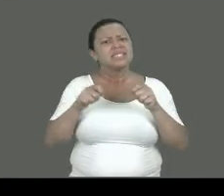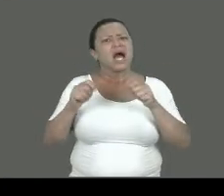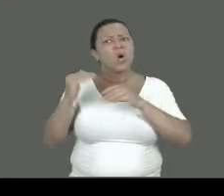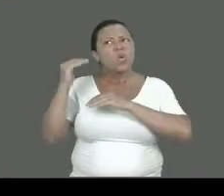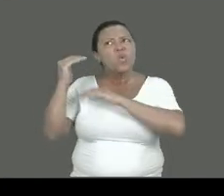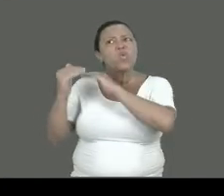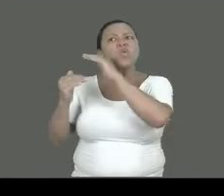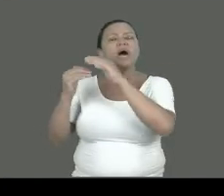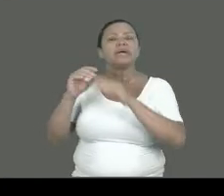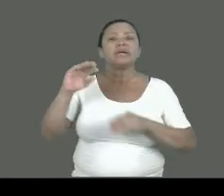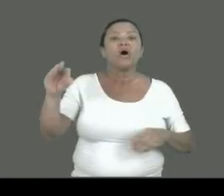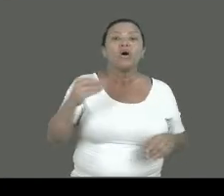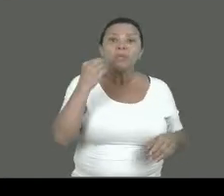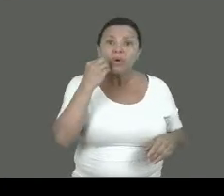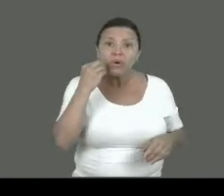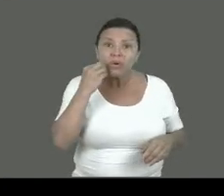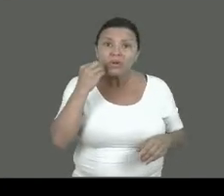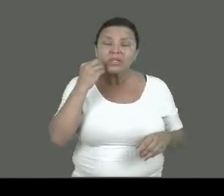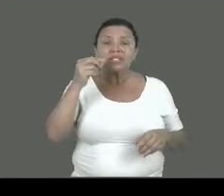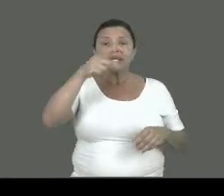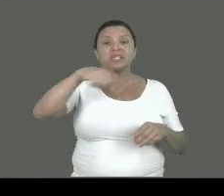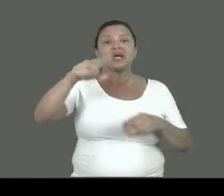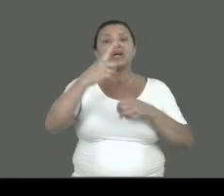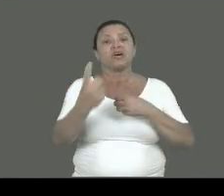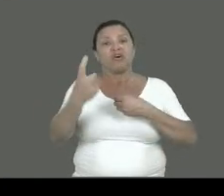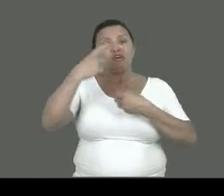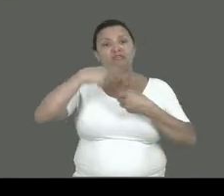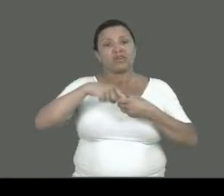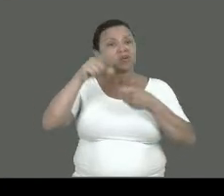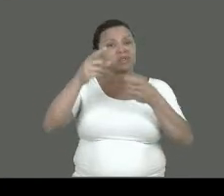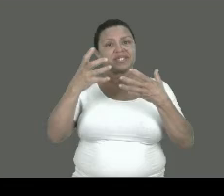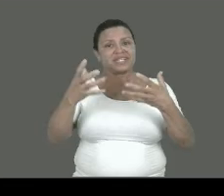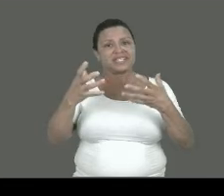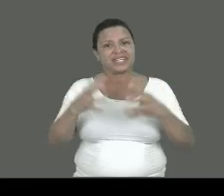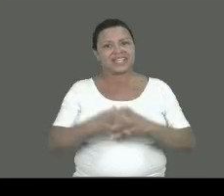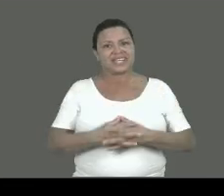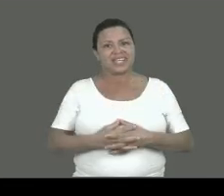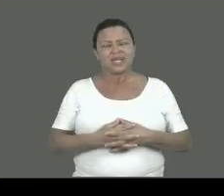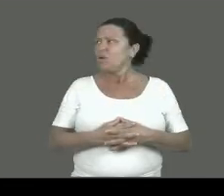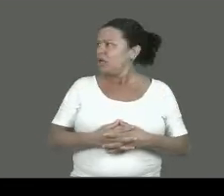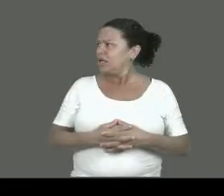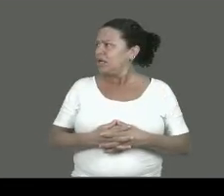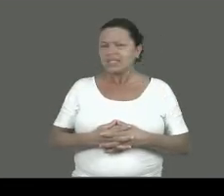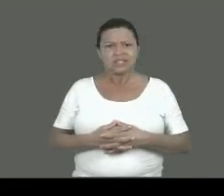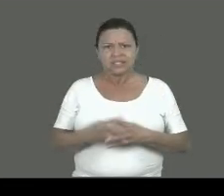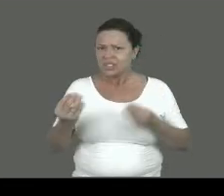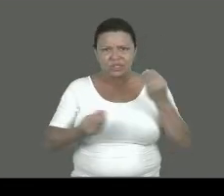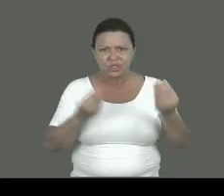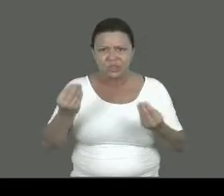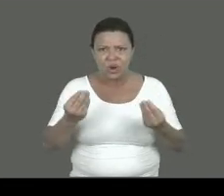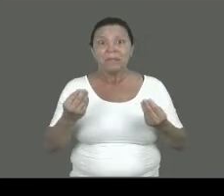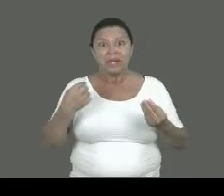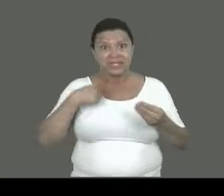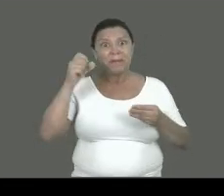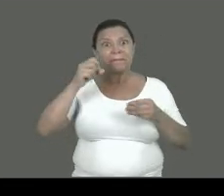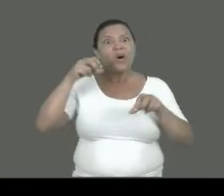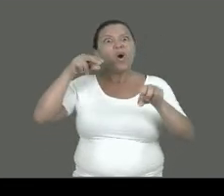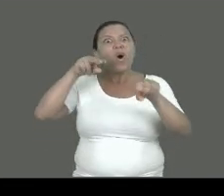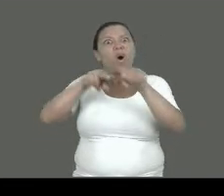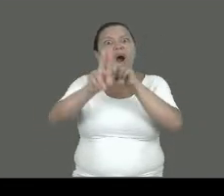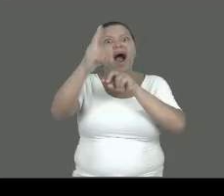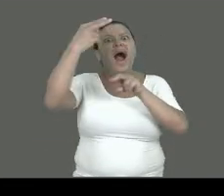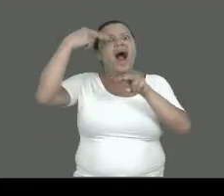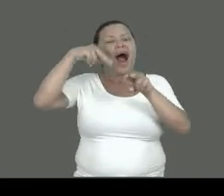dada a oportunidade de poder voltar quando quiser. Como assim? Eu vou poder reencarnar a hora